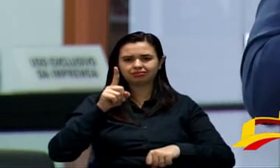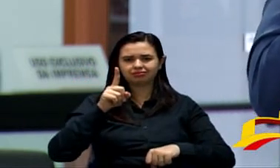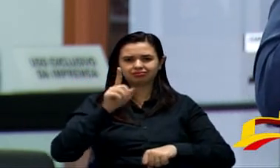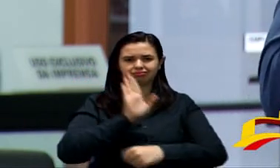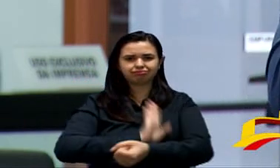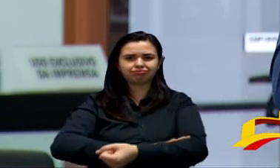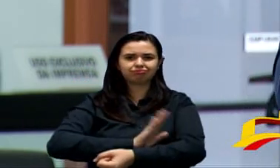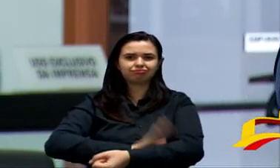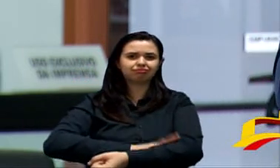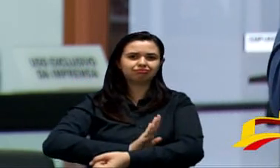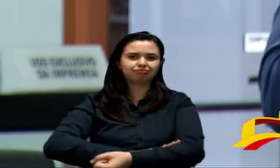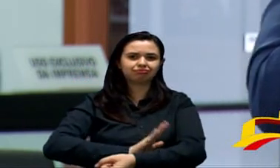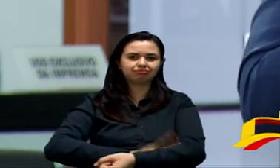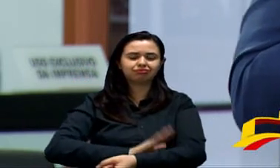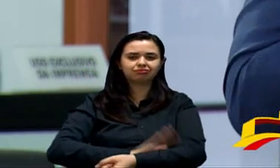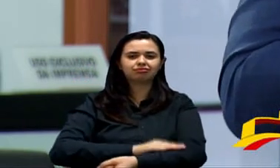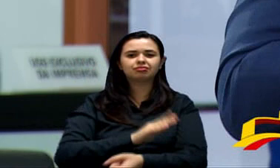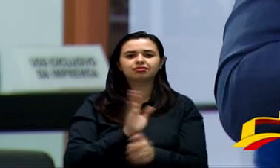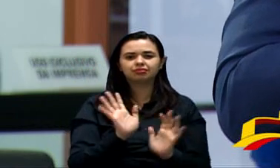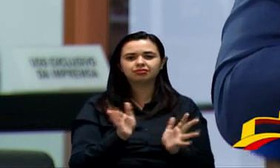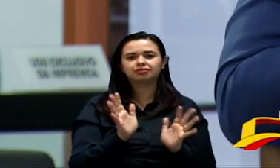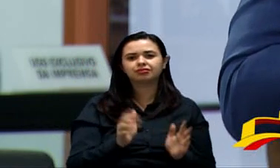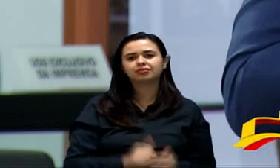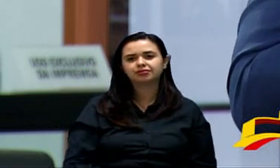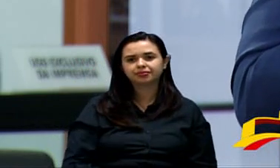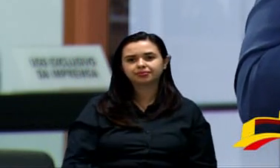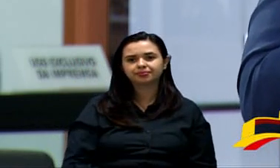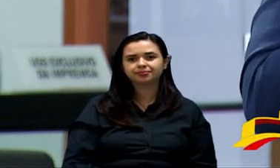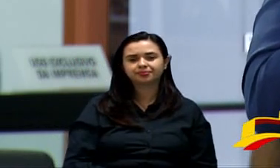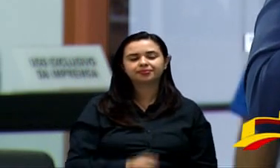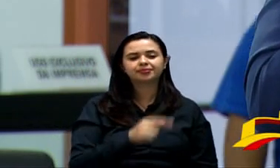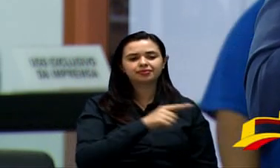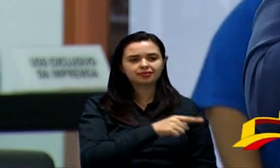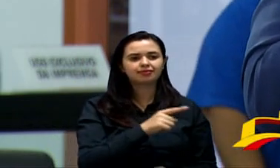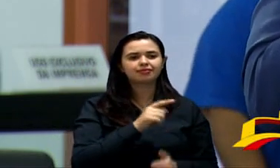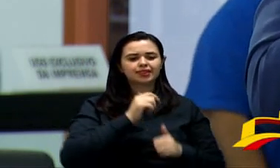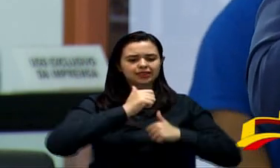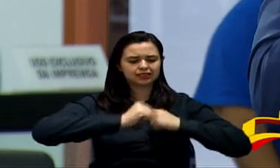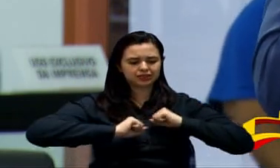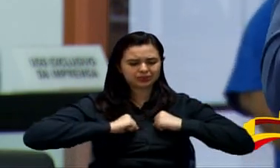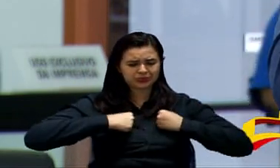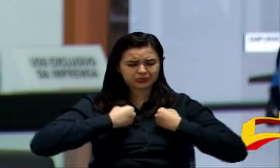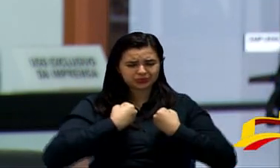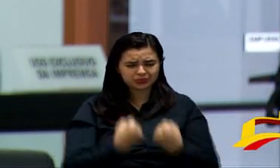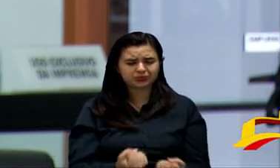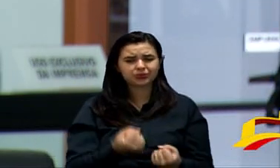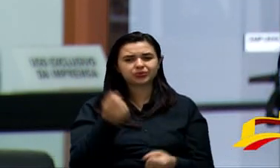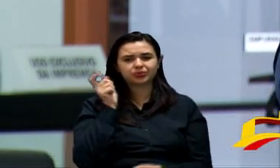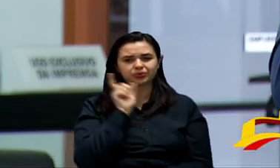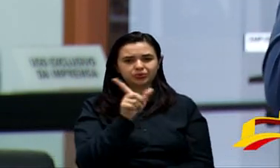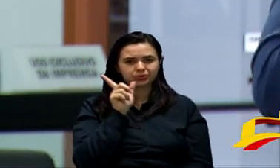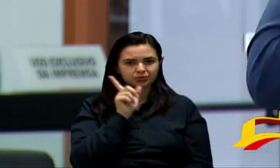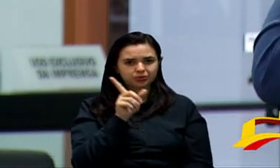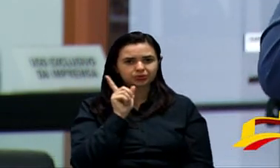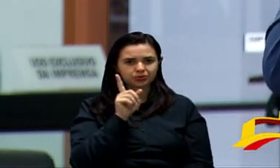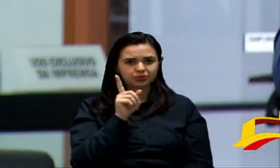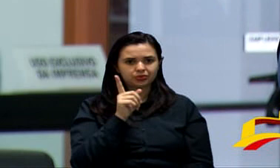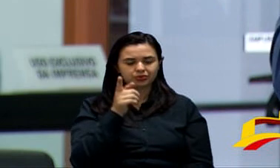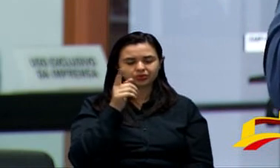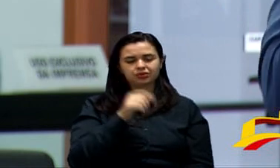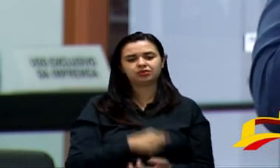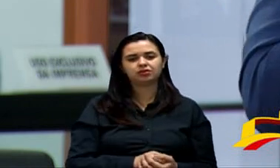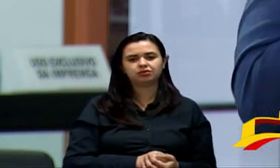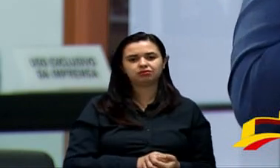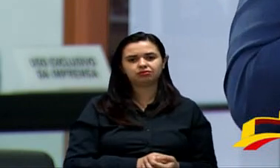Vitão, infelizmente a gente não consegue mais, mas ele conseguiu depois de tanta luta. Então, antes que alguém experimente, se tivesse